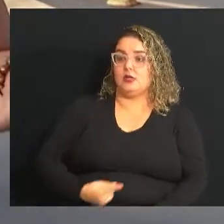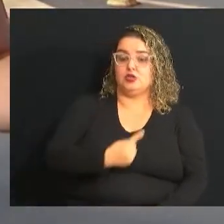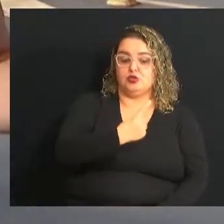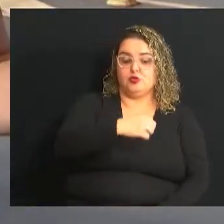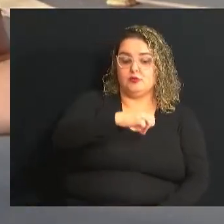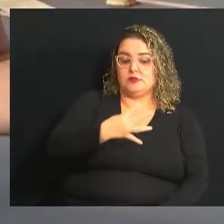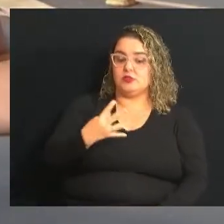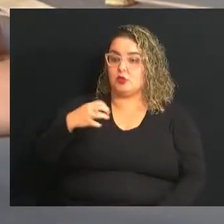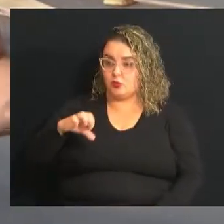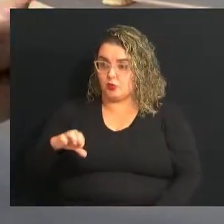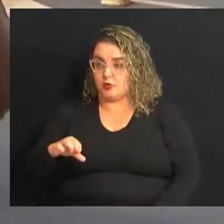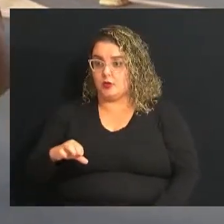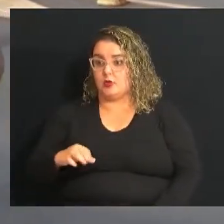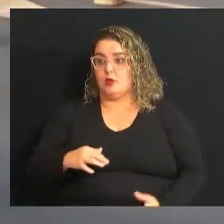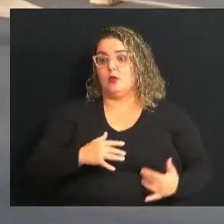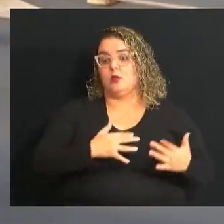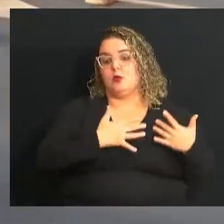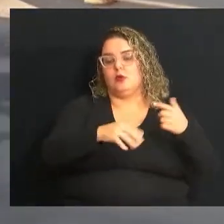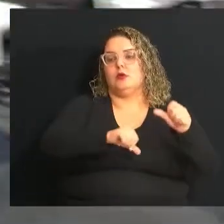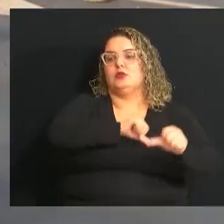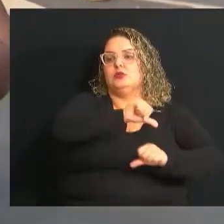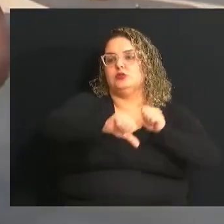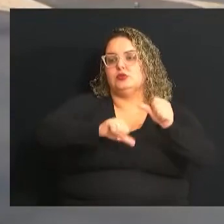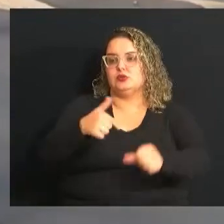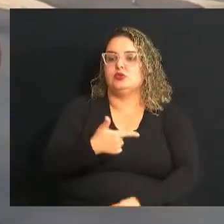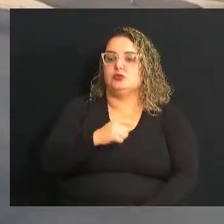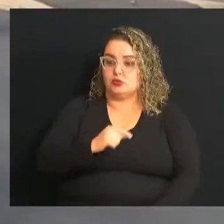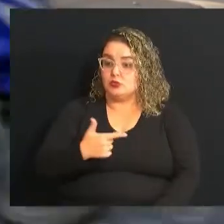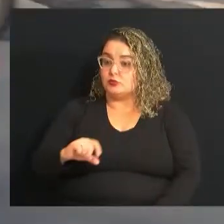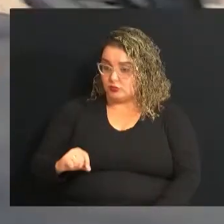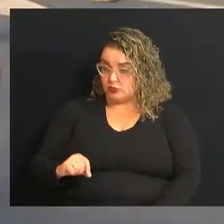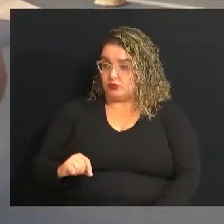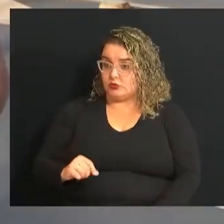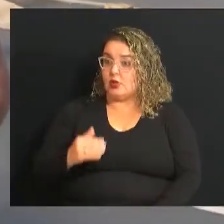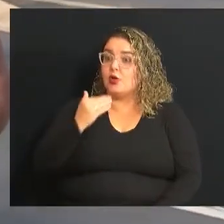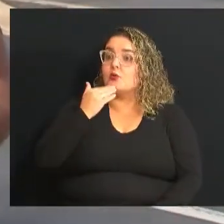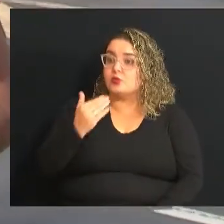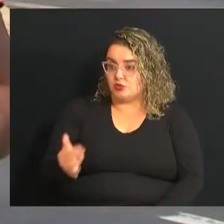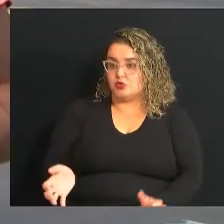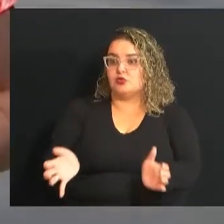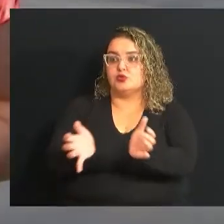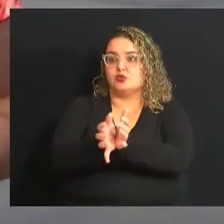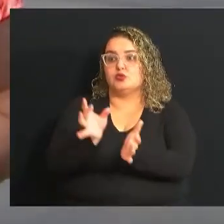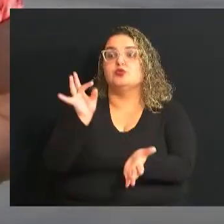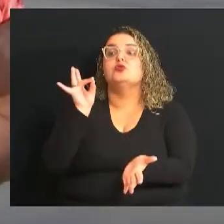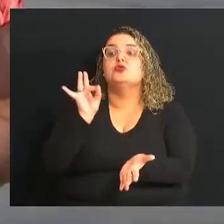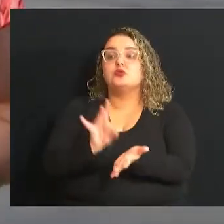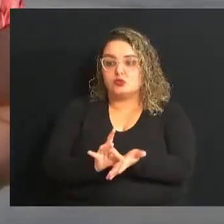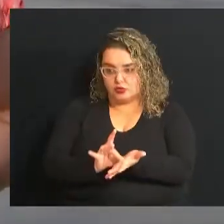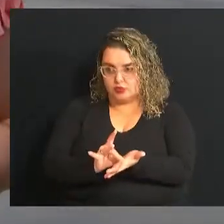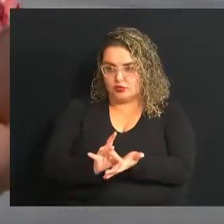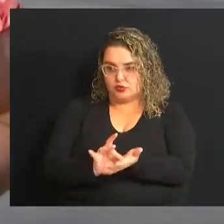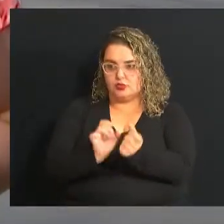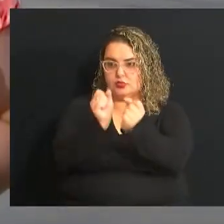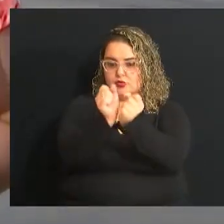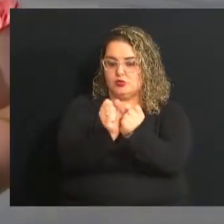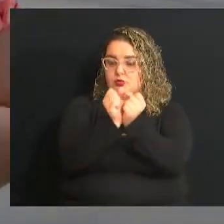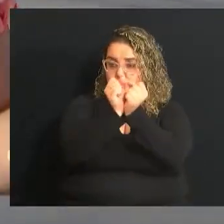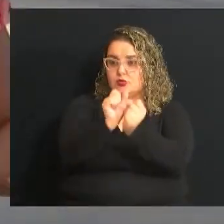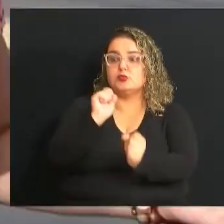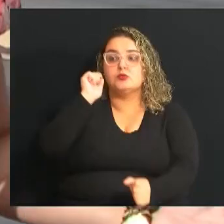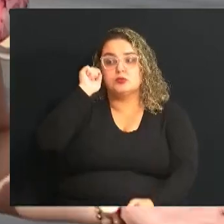de advogados. E ele assinava? Ele assinava, às vezes com pseudônimo, às vezes com o nome dele mesmo, mas ele assinava e mostrava todos os erros